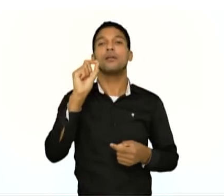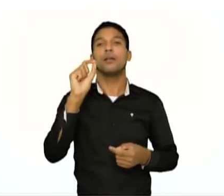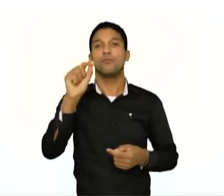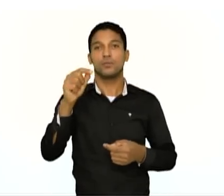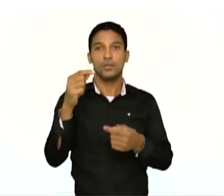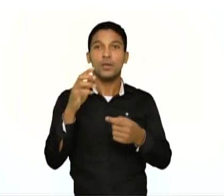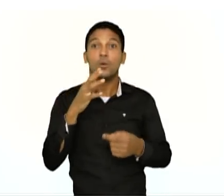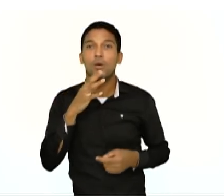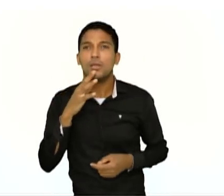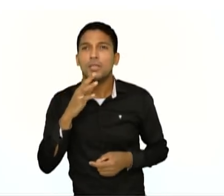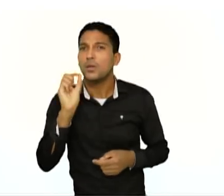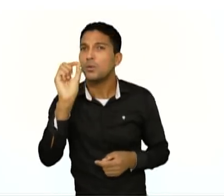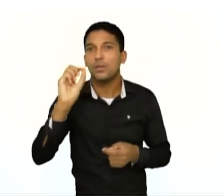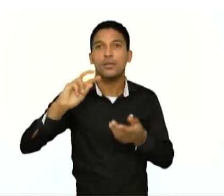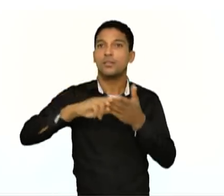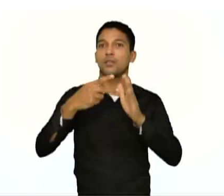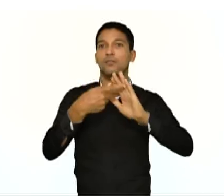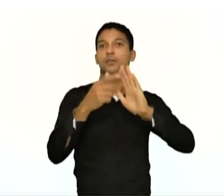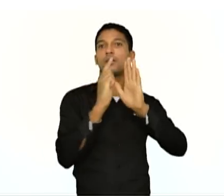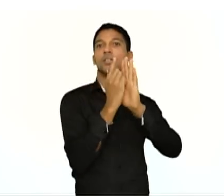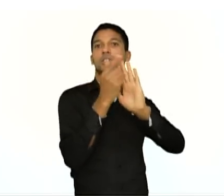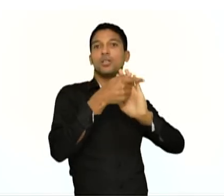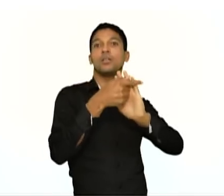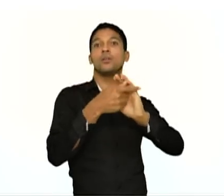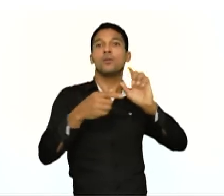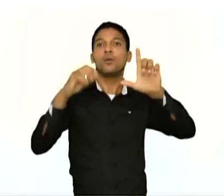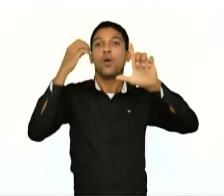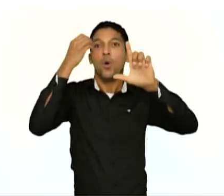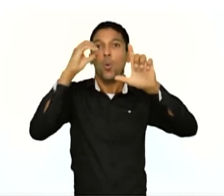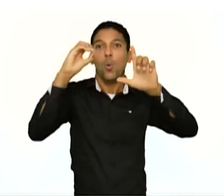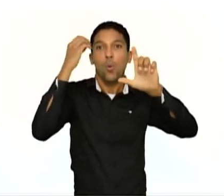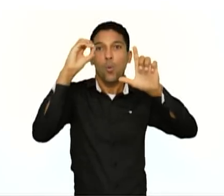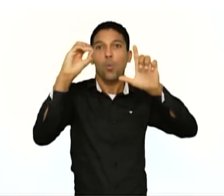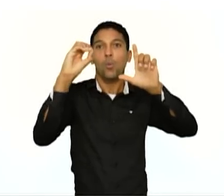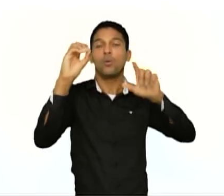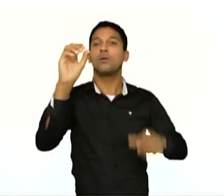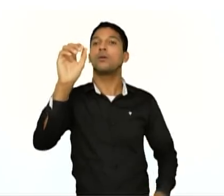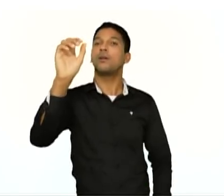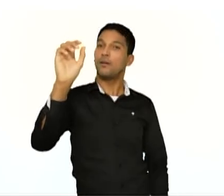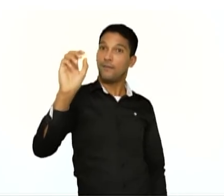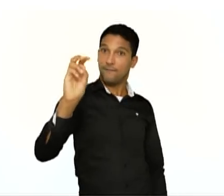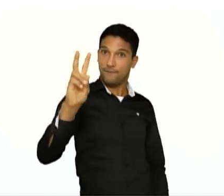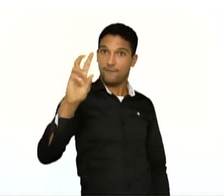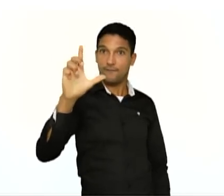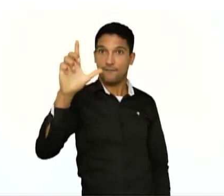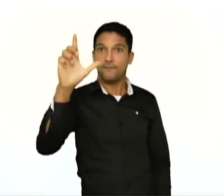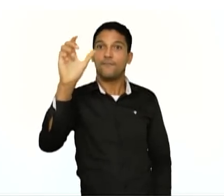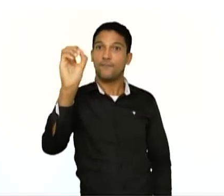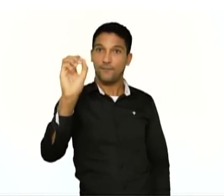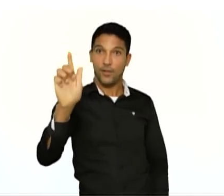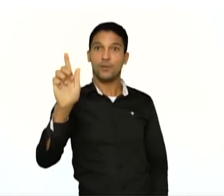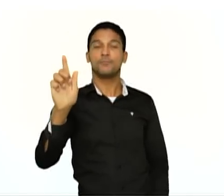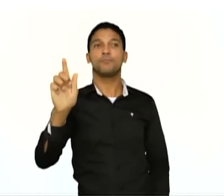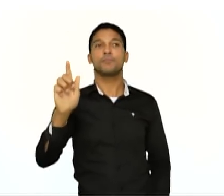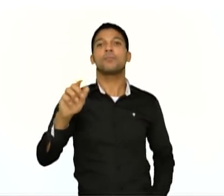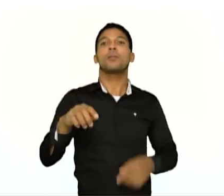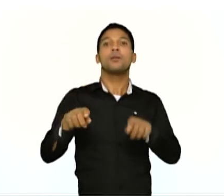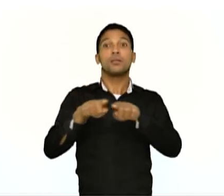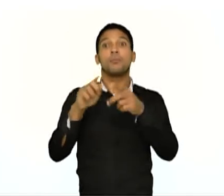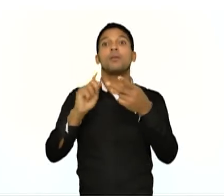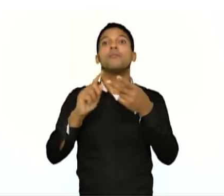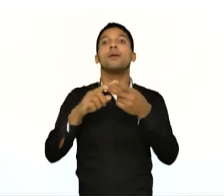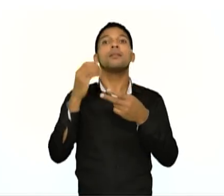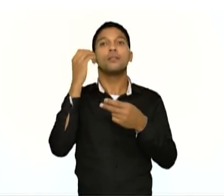tem que conhecer o que são esses chamados vlogs, né? Vamos tentar identificar os recursos